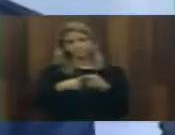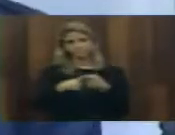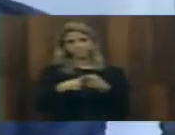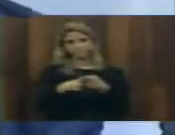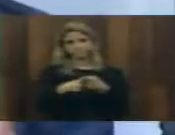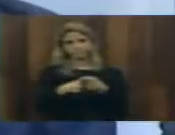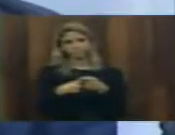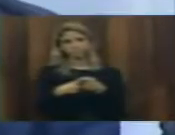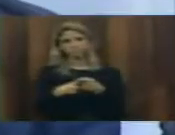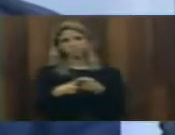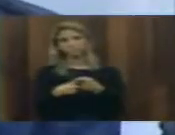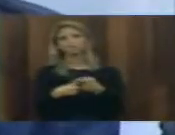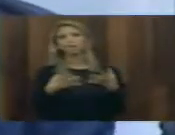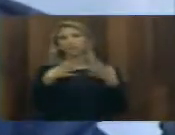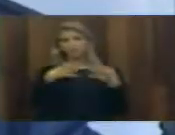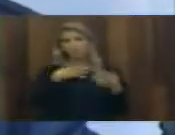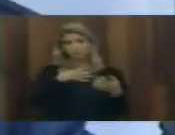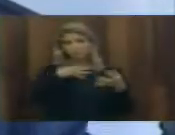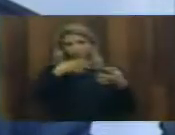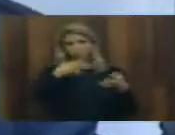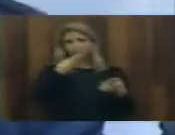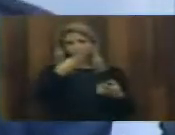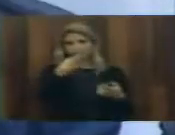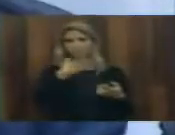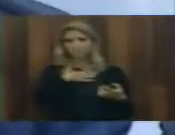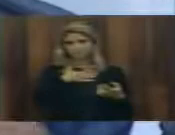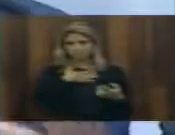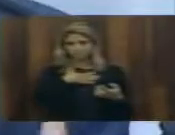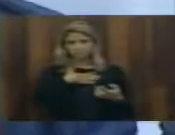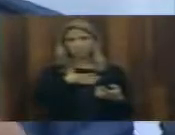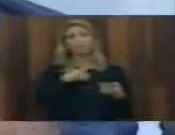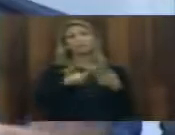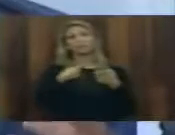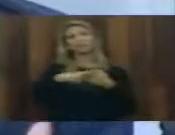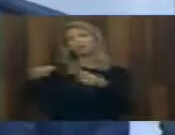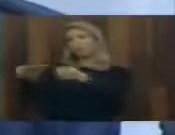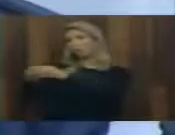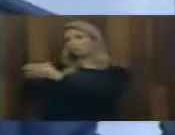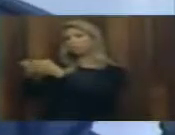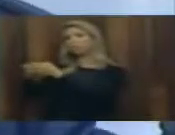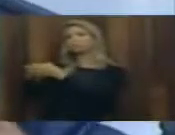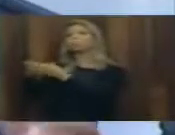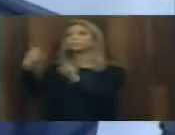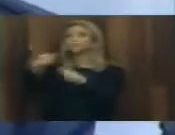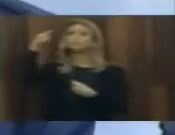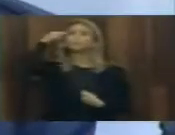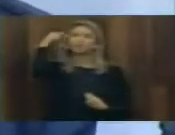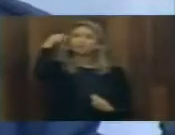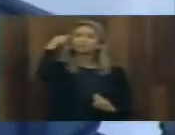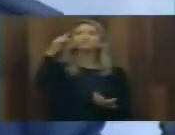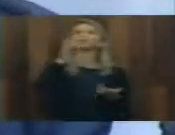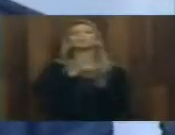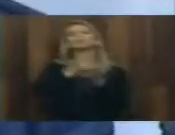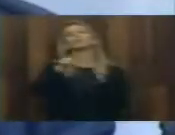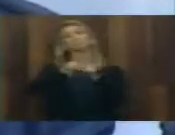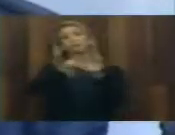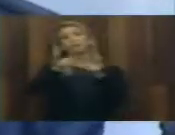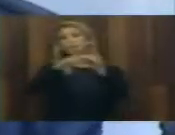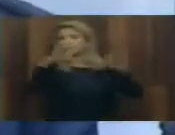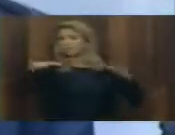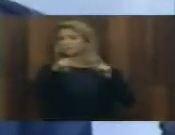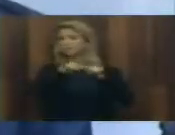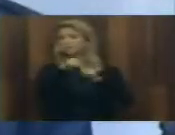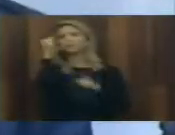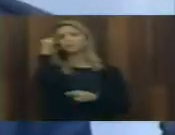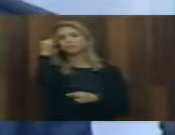quero fazer a defesa do nosso projeto aqui, até para que a CCJ já possa ir pensando e o plenário também. Primeiro,